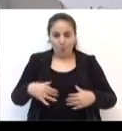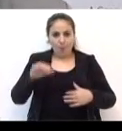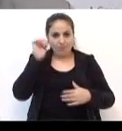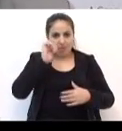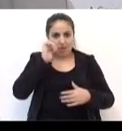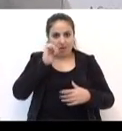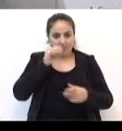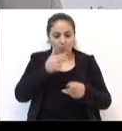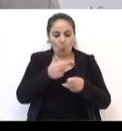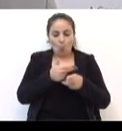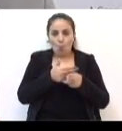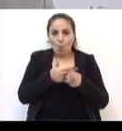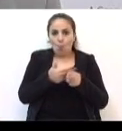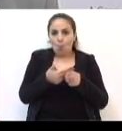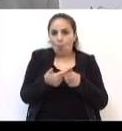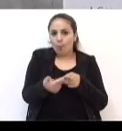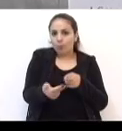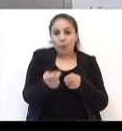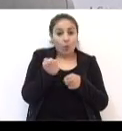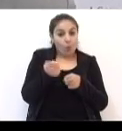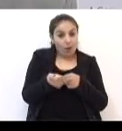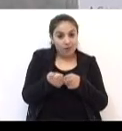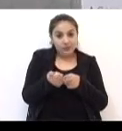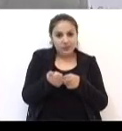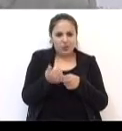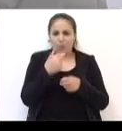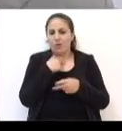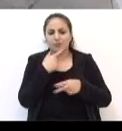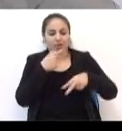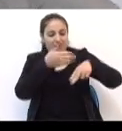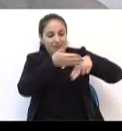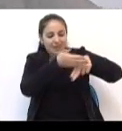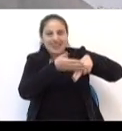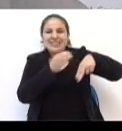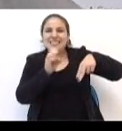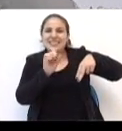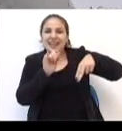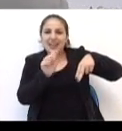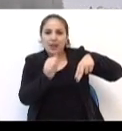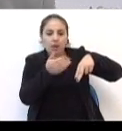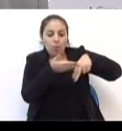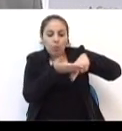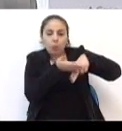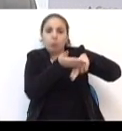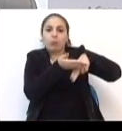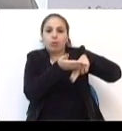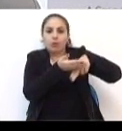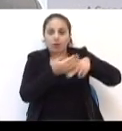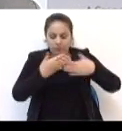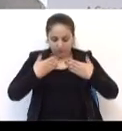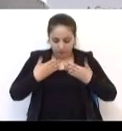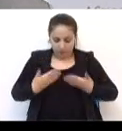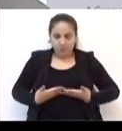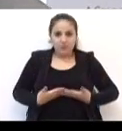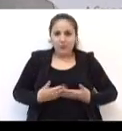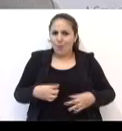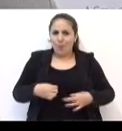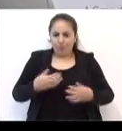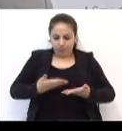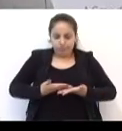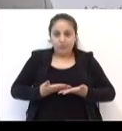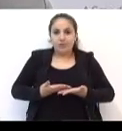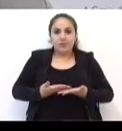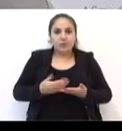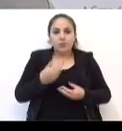dessas meninas hoje não dá para dizer que é uma saia, não dá para dizer que é uma camiseta, não dá para dizer o que ela